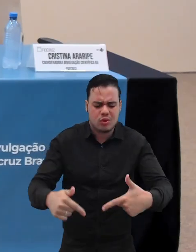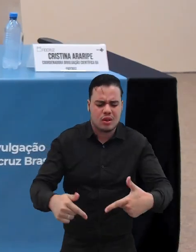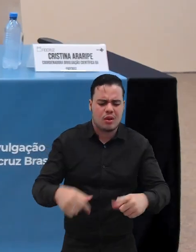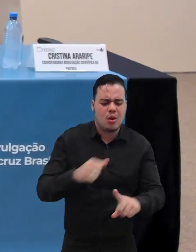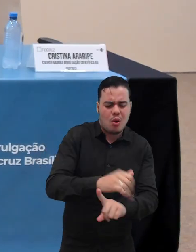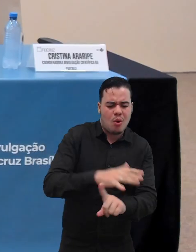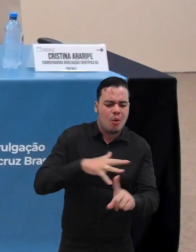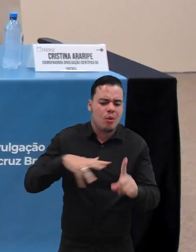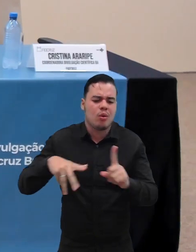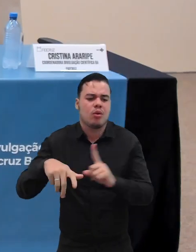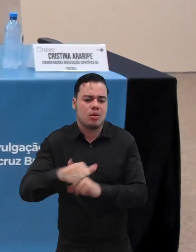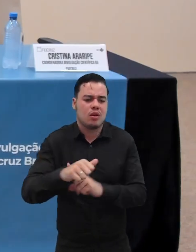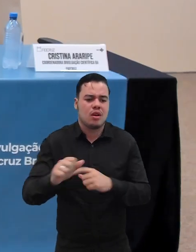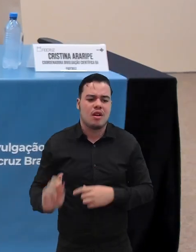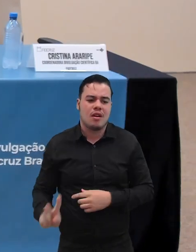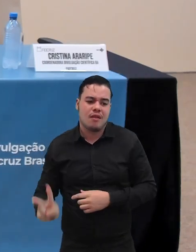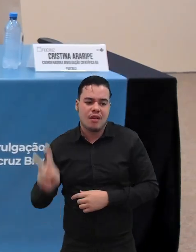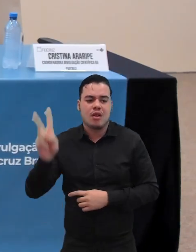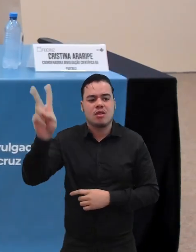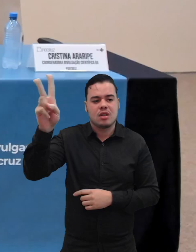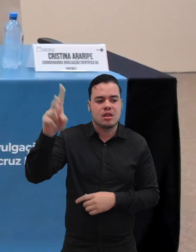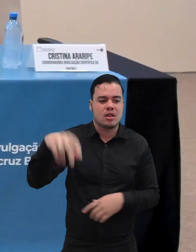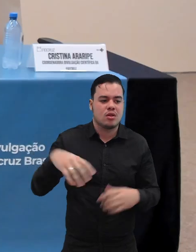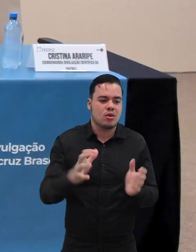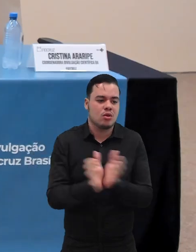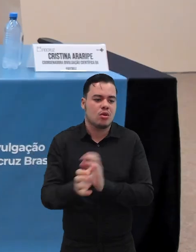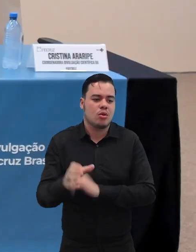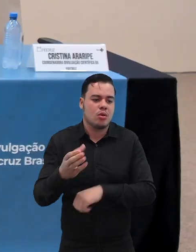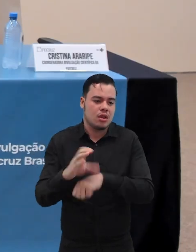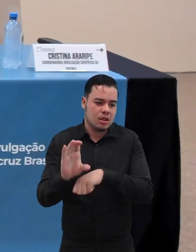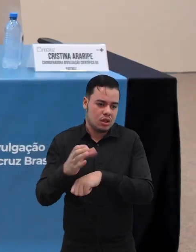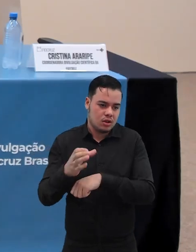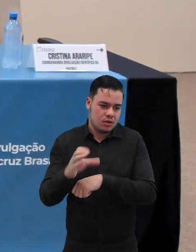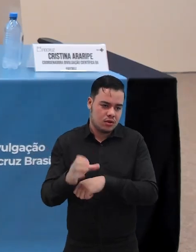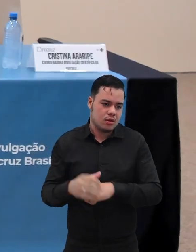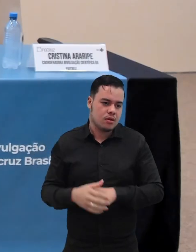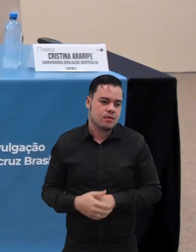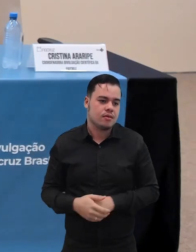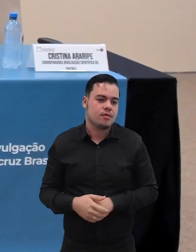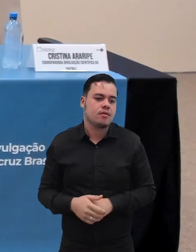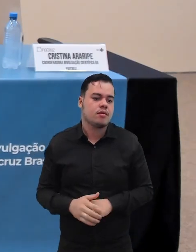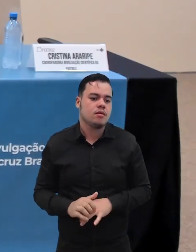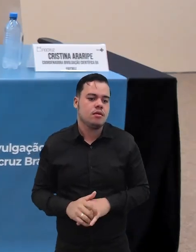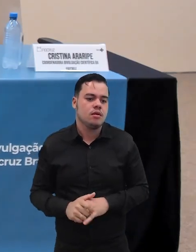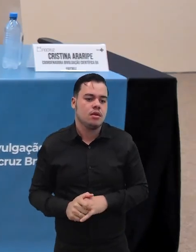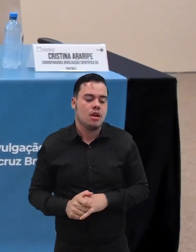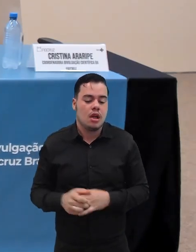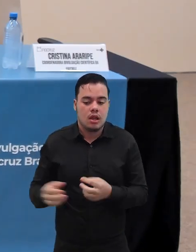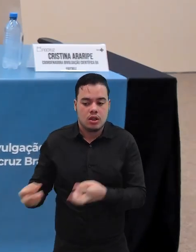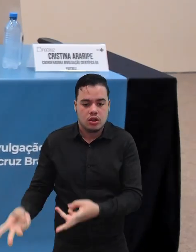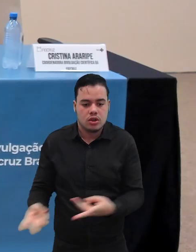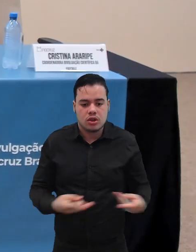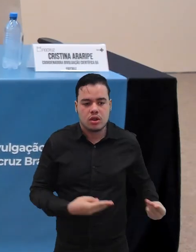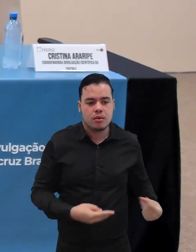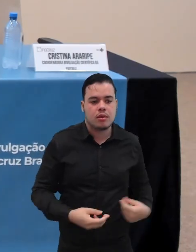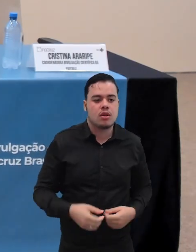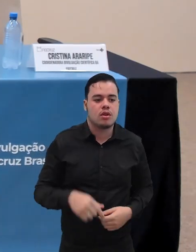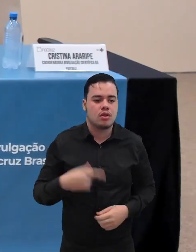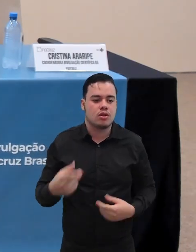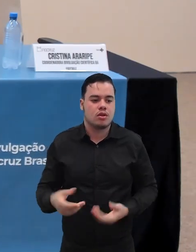da ciência, pela valorização da carreira científica. E vou compor a mesa, chamando